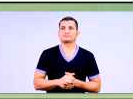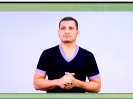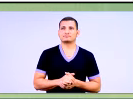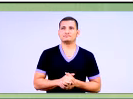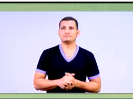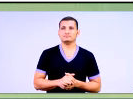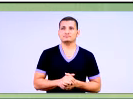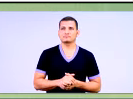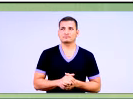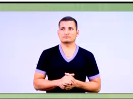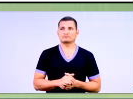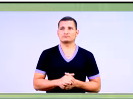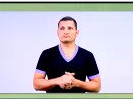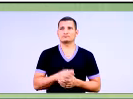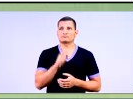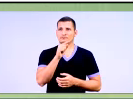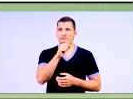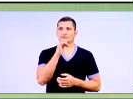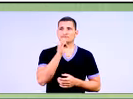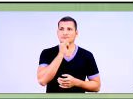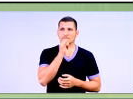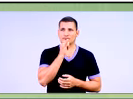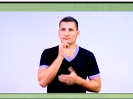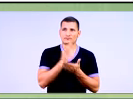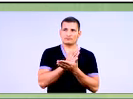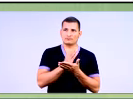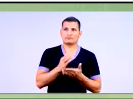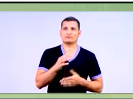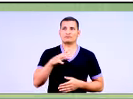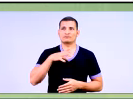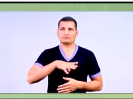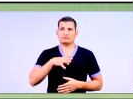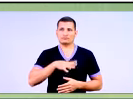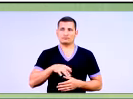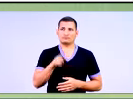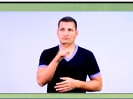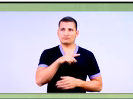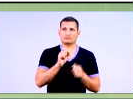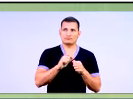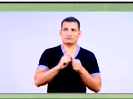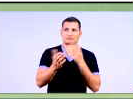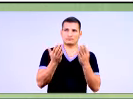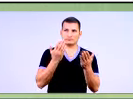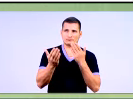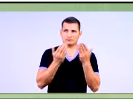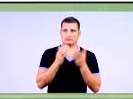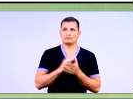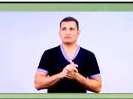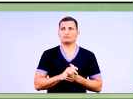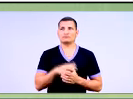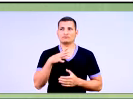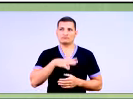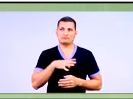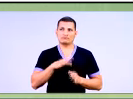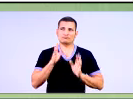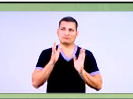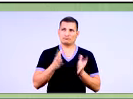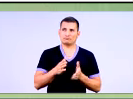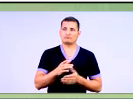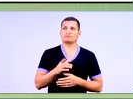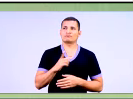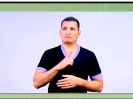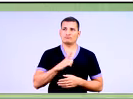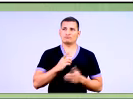E aqui um exemplo, né, alguns exemplos em português, para vocês fazerem essa comparação, que na nossa língua a gente também faz